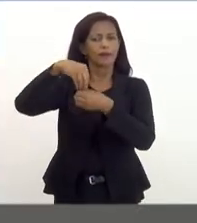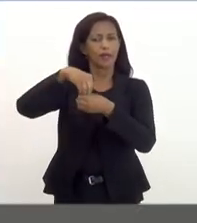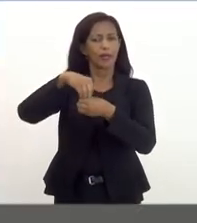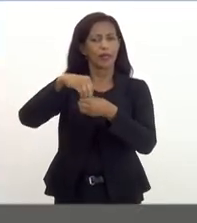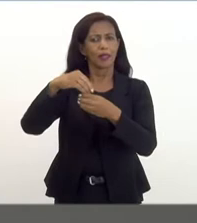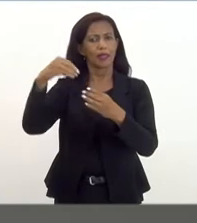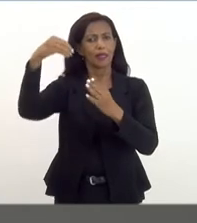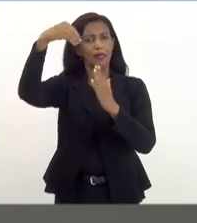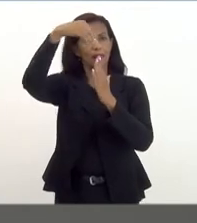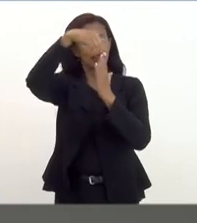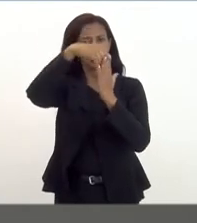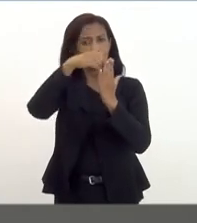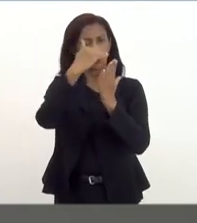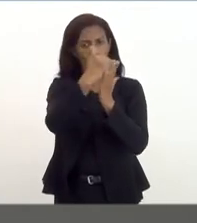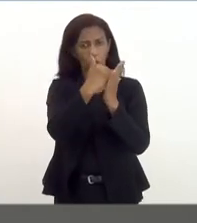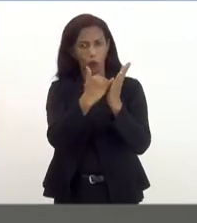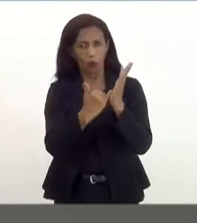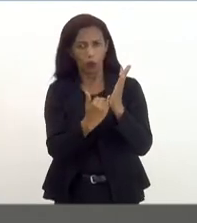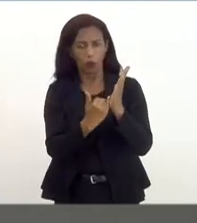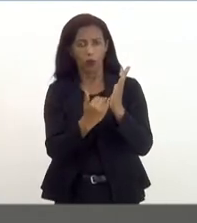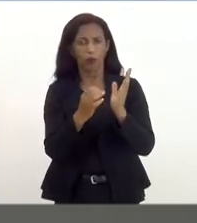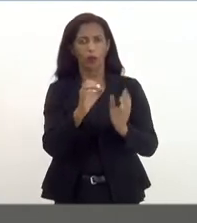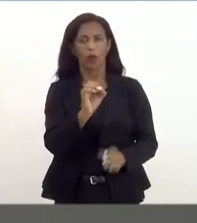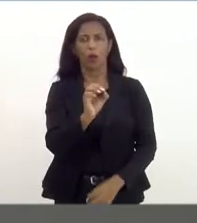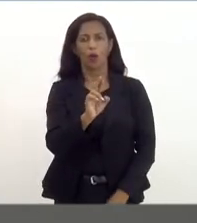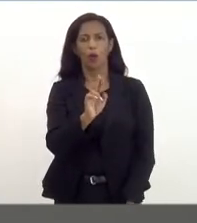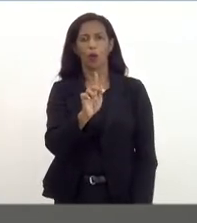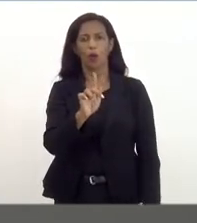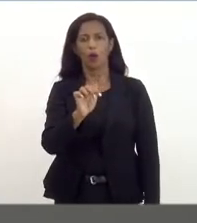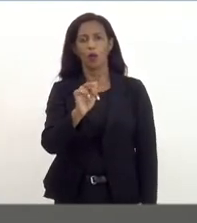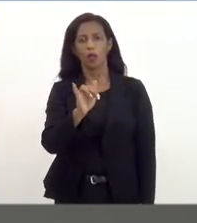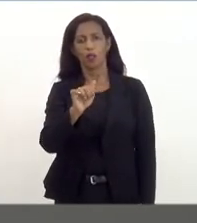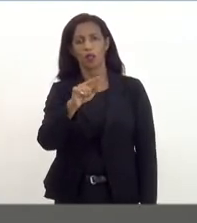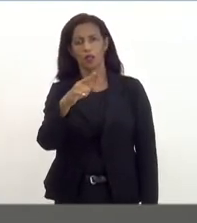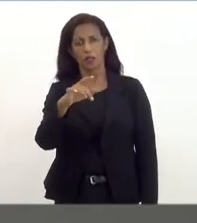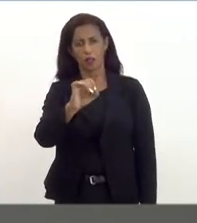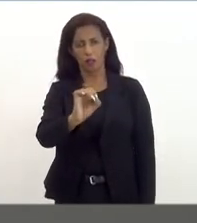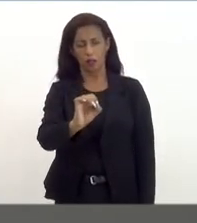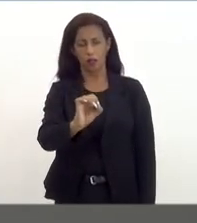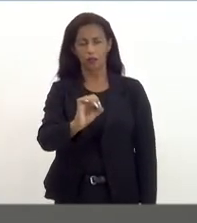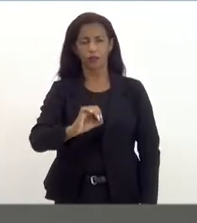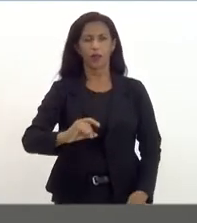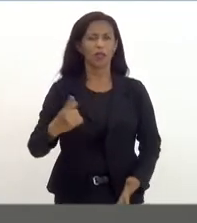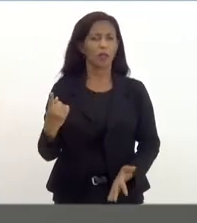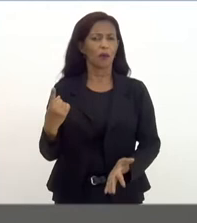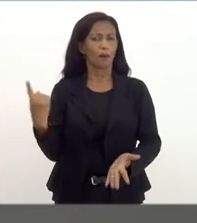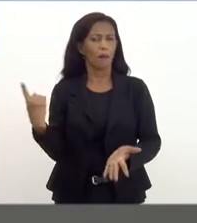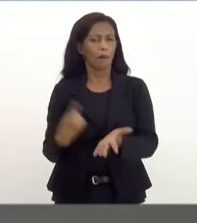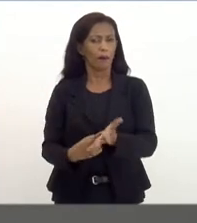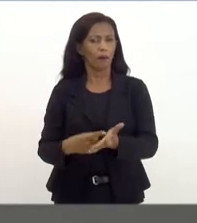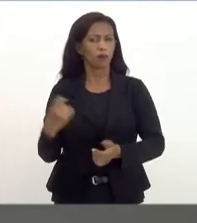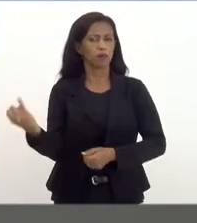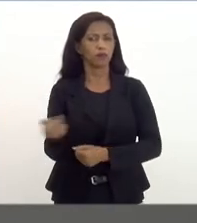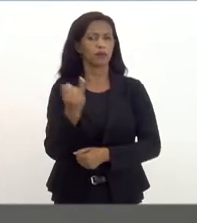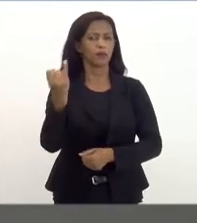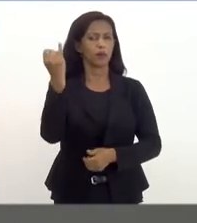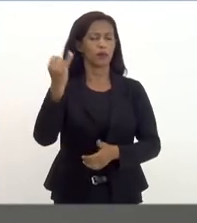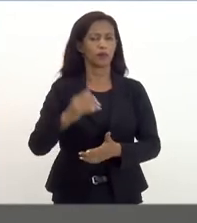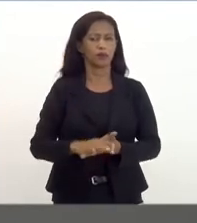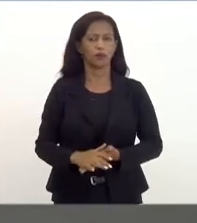de servidores da organização e aqui eu gostaria de fazer um Marco importante